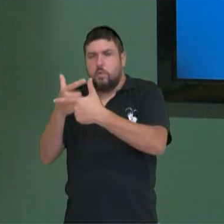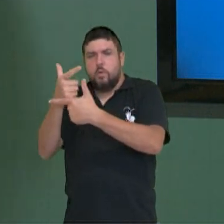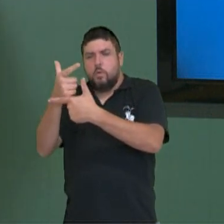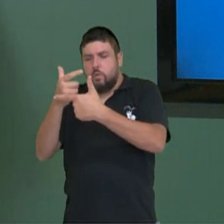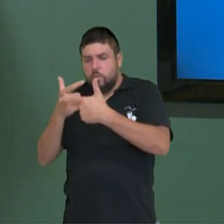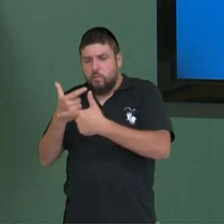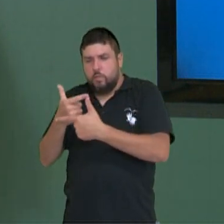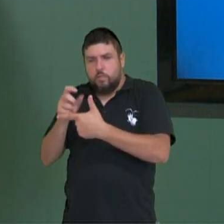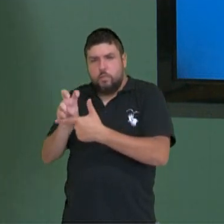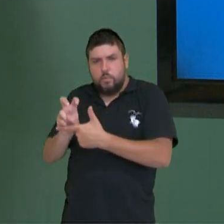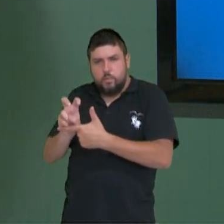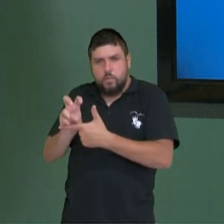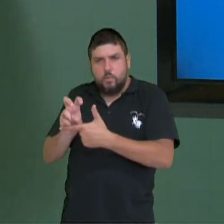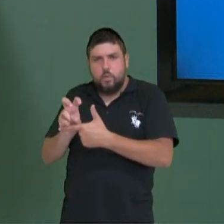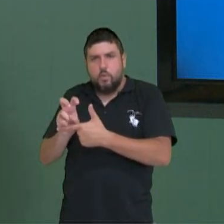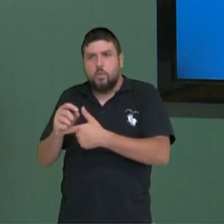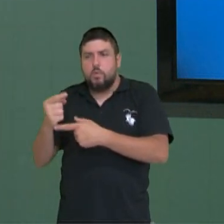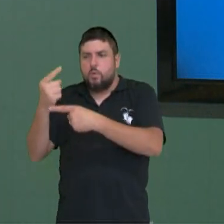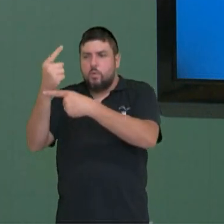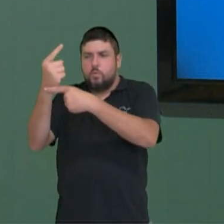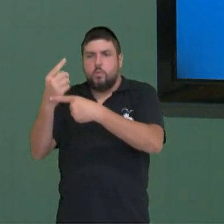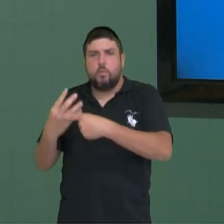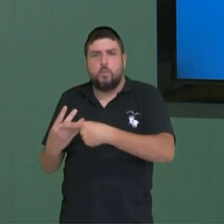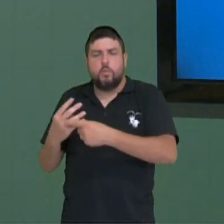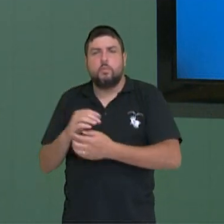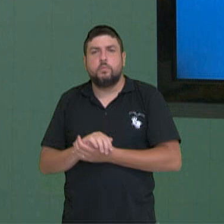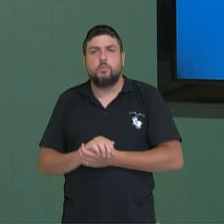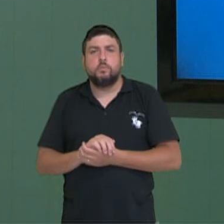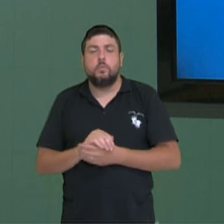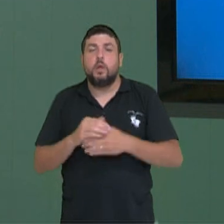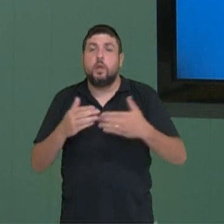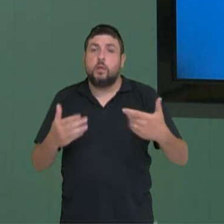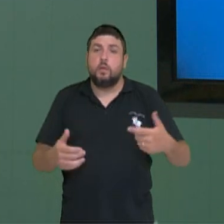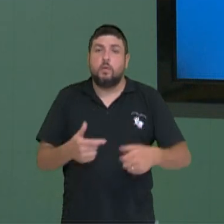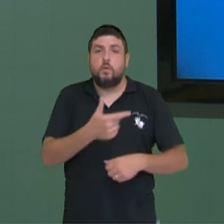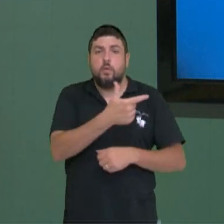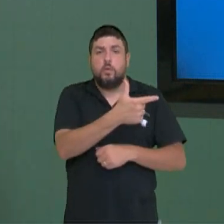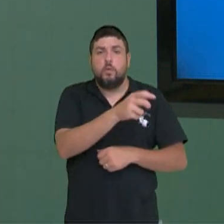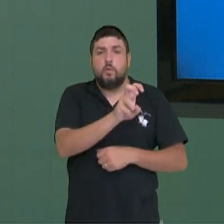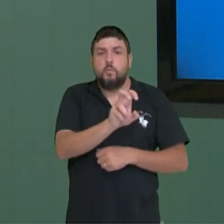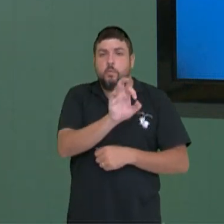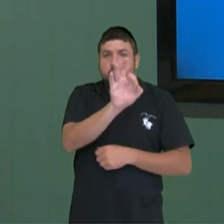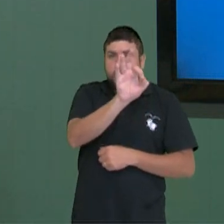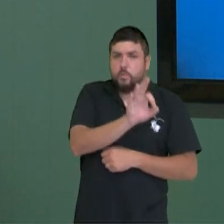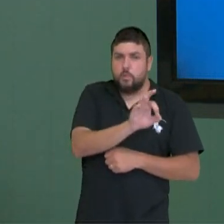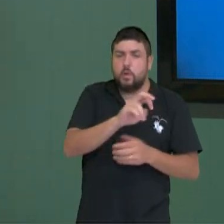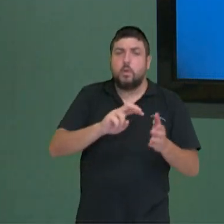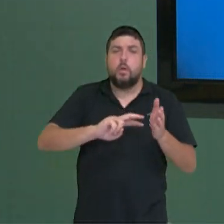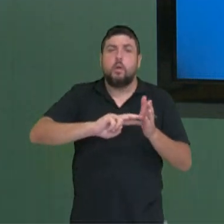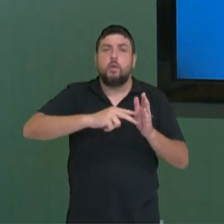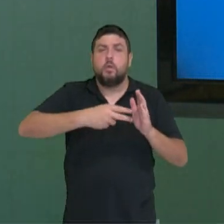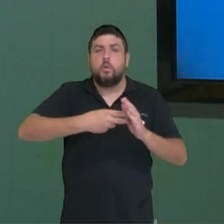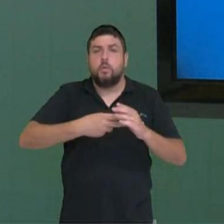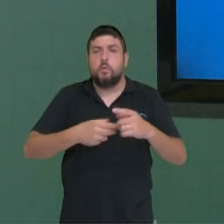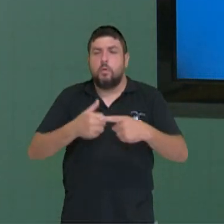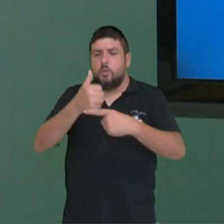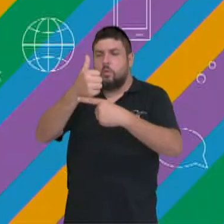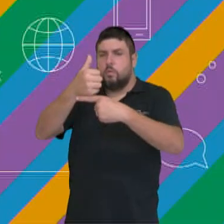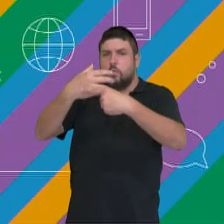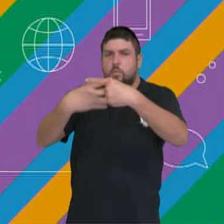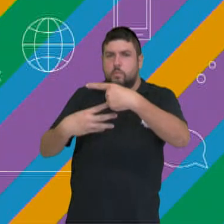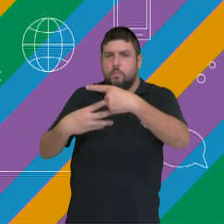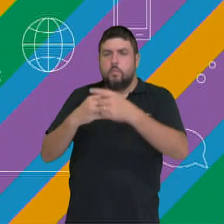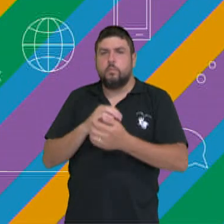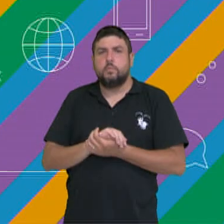1, 100 divididos por 25 dá 4. Então, 25% é a mesma coisa que 1/4. Veja que aqui nós temos o